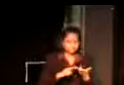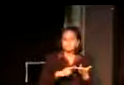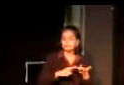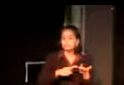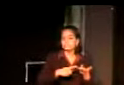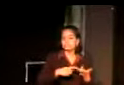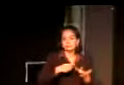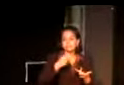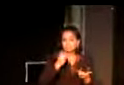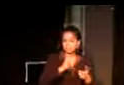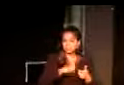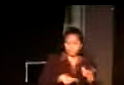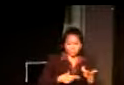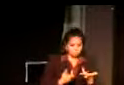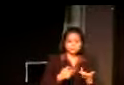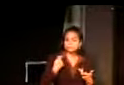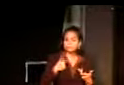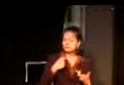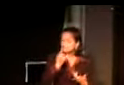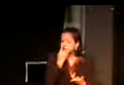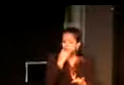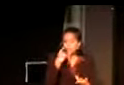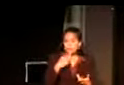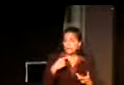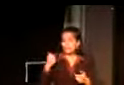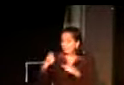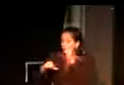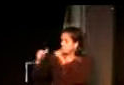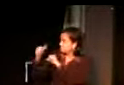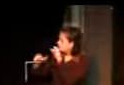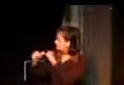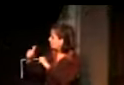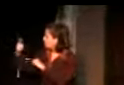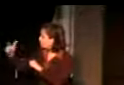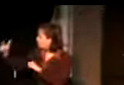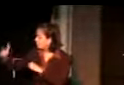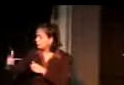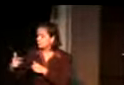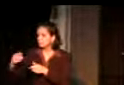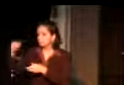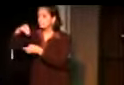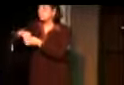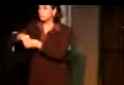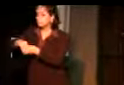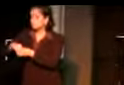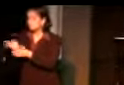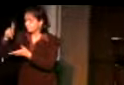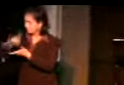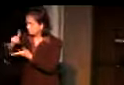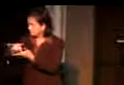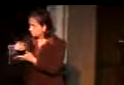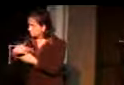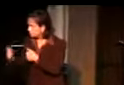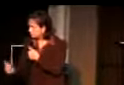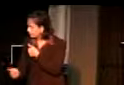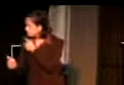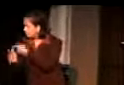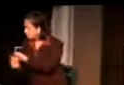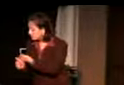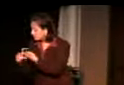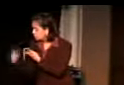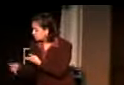então querido eu preciso ver o outro dentro da sua realidade aproximar-me dele dentro